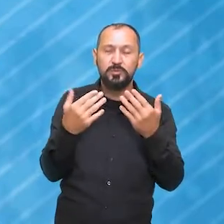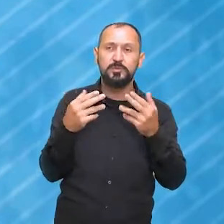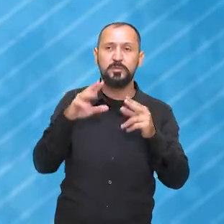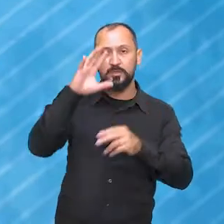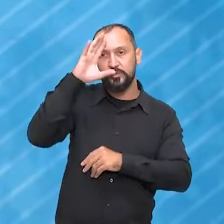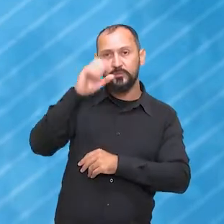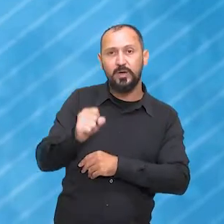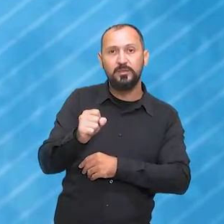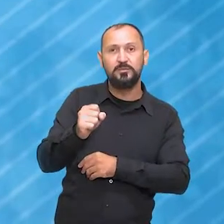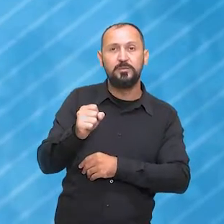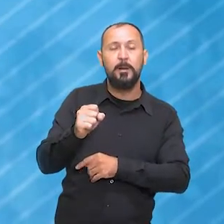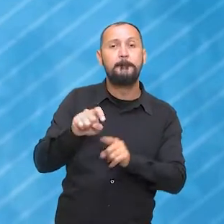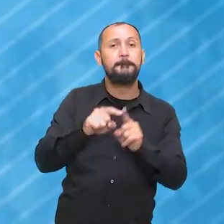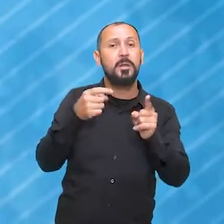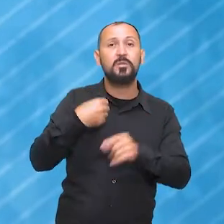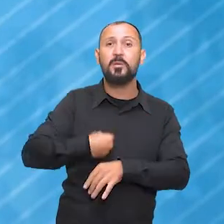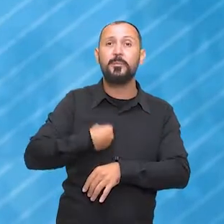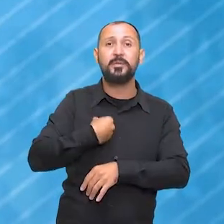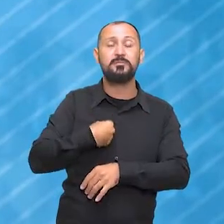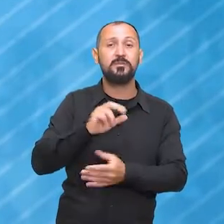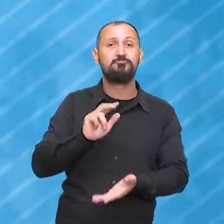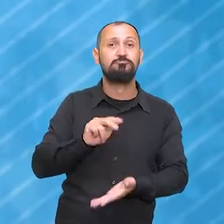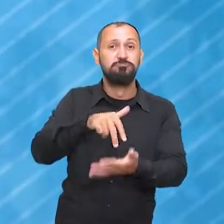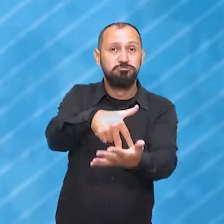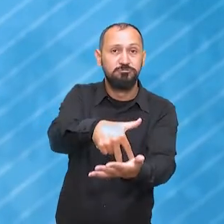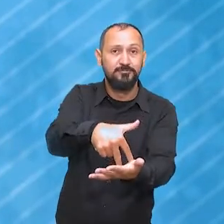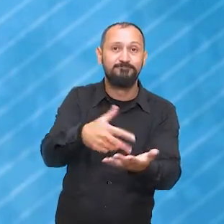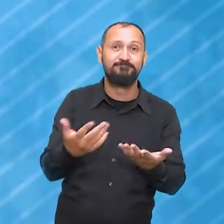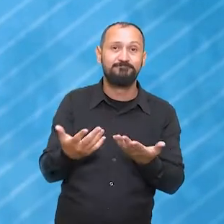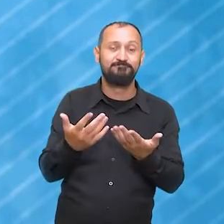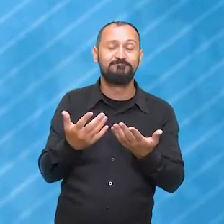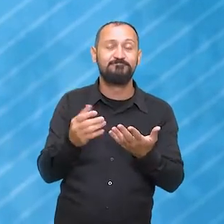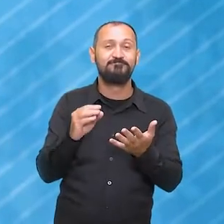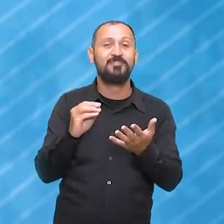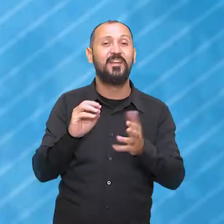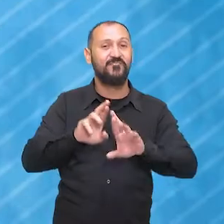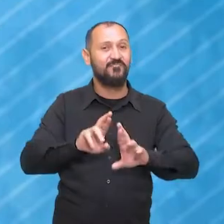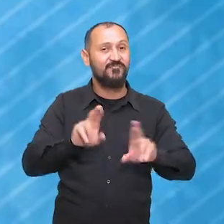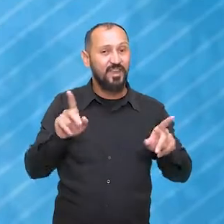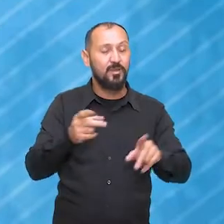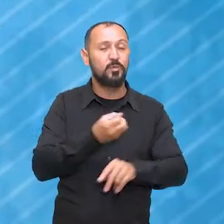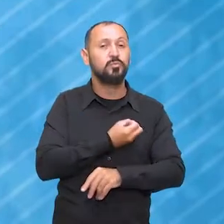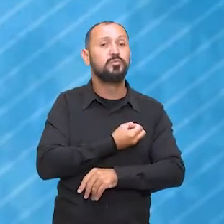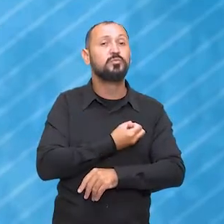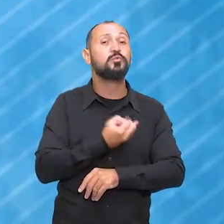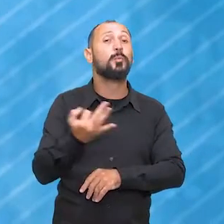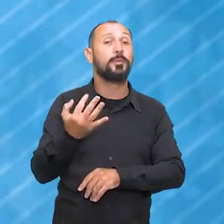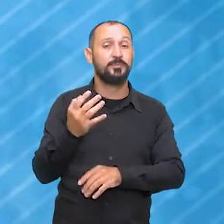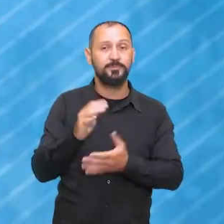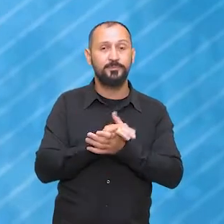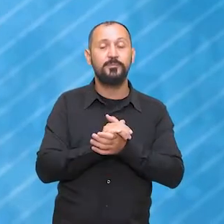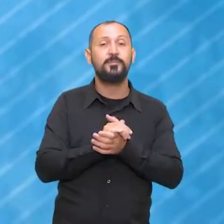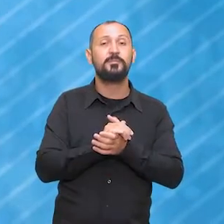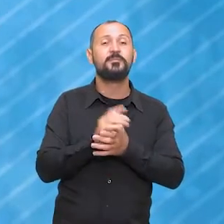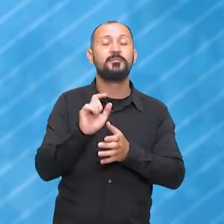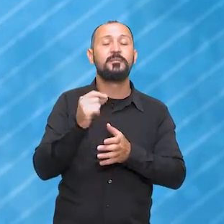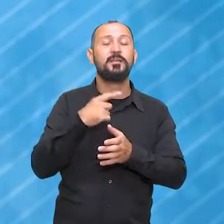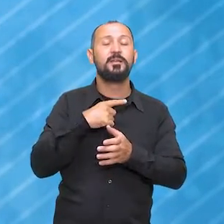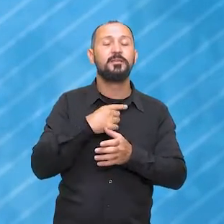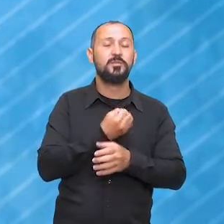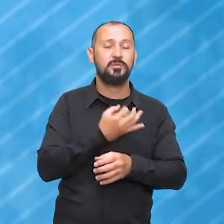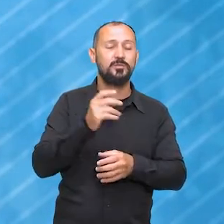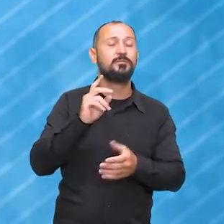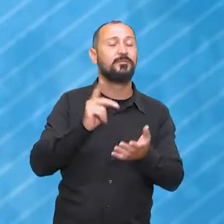discutindo, decidindo, sem a participação ativa. E essa diferença de número, então, faz